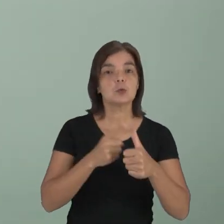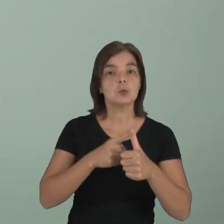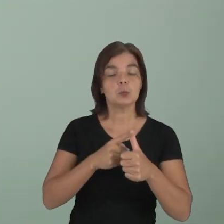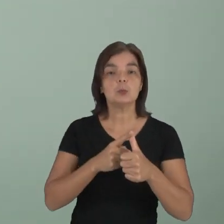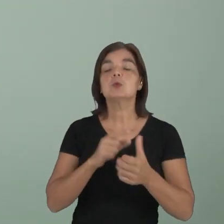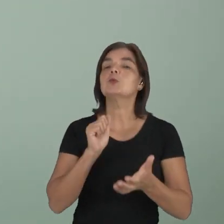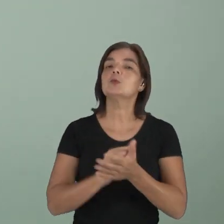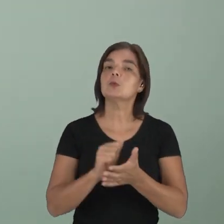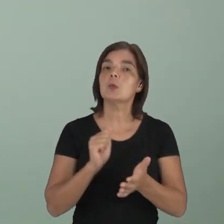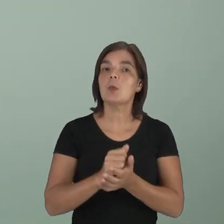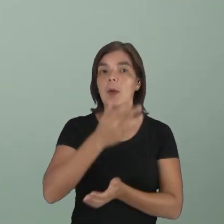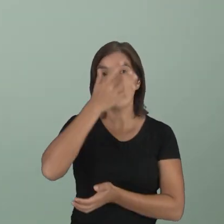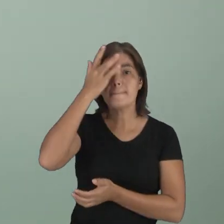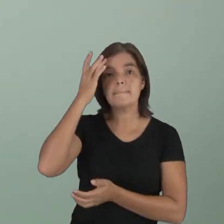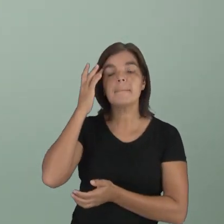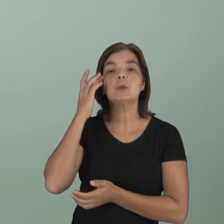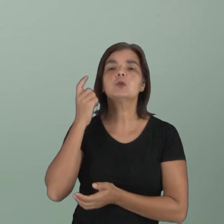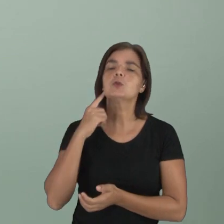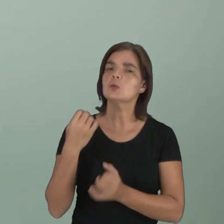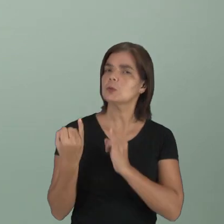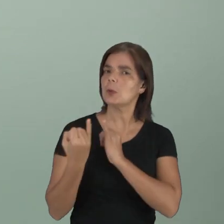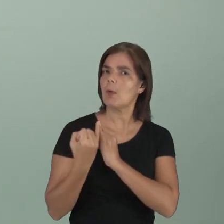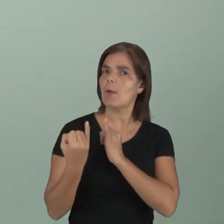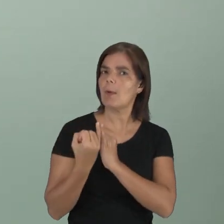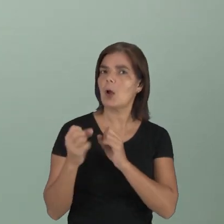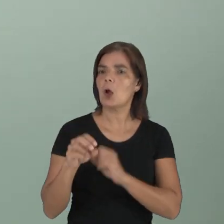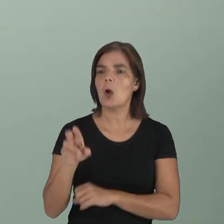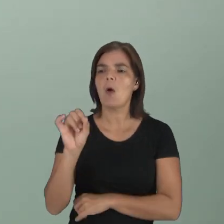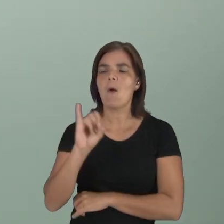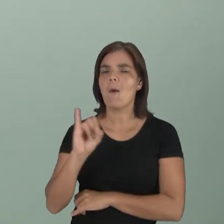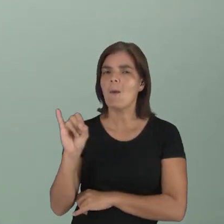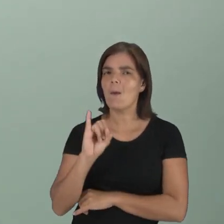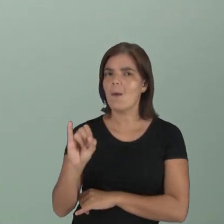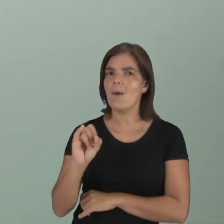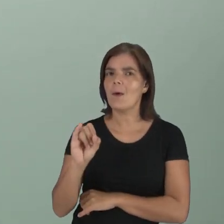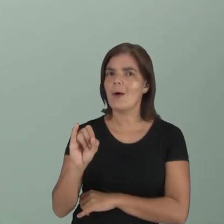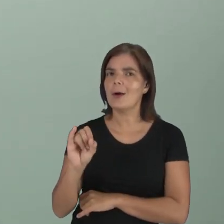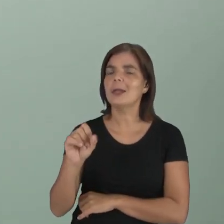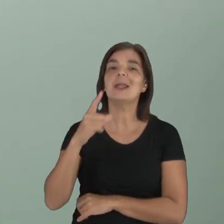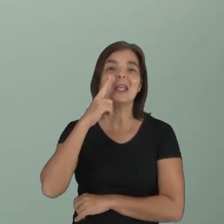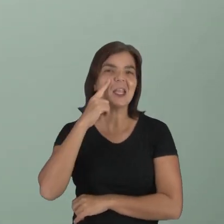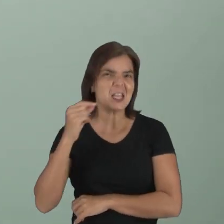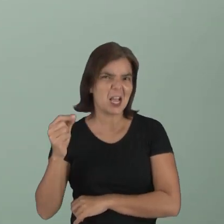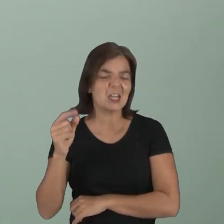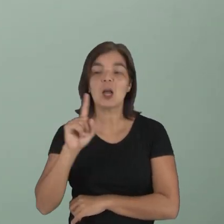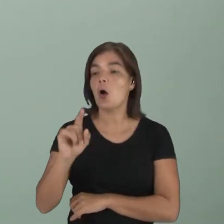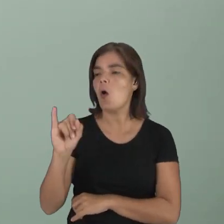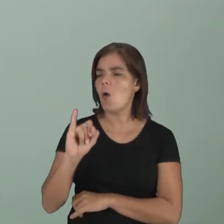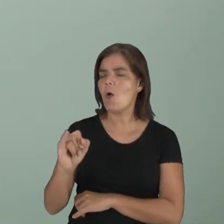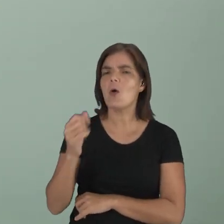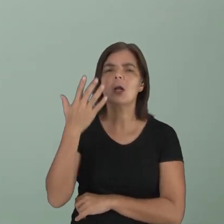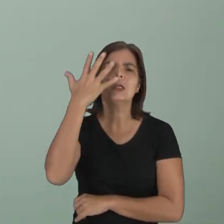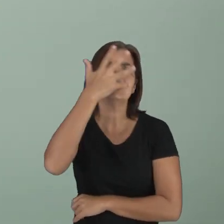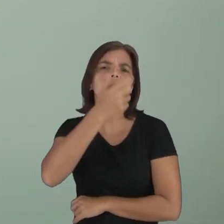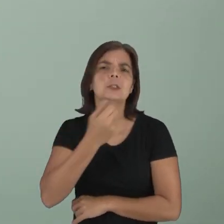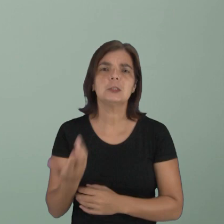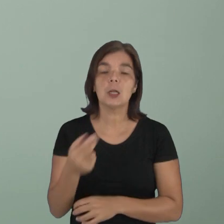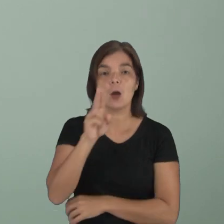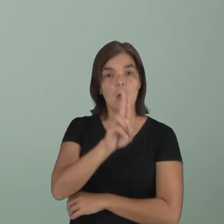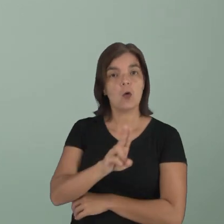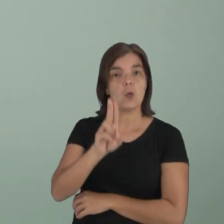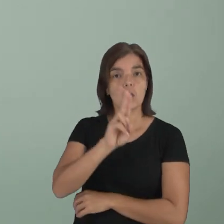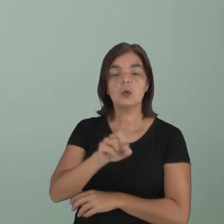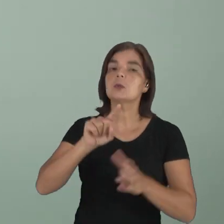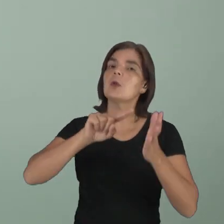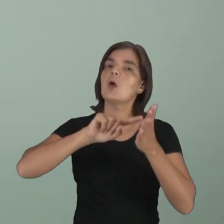texto, ele escreve para uma pessoa que ele tem um relacionamento. Oi, gata. Então, ele falha ao